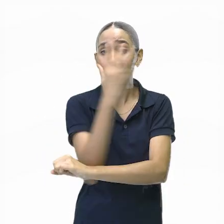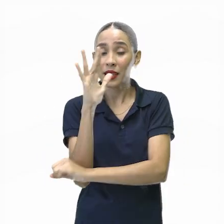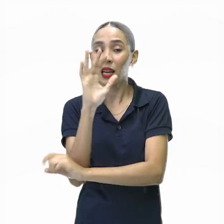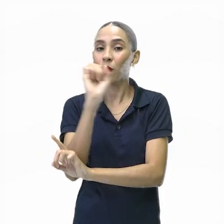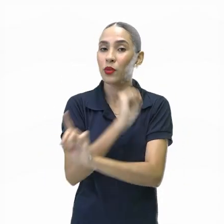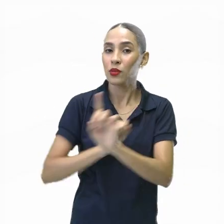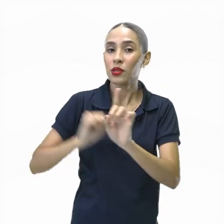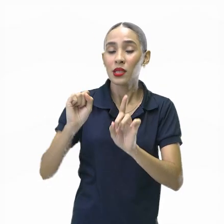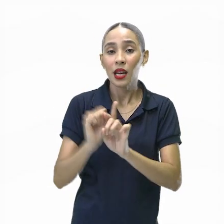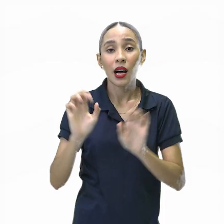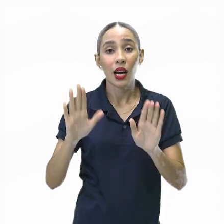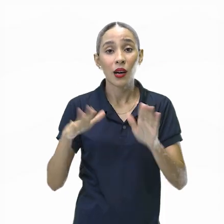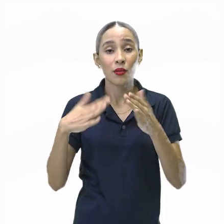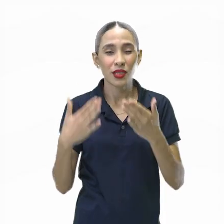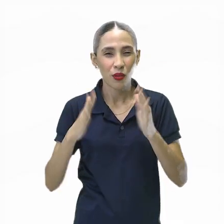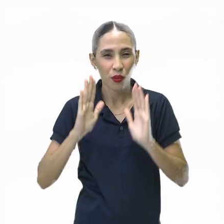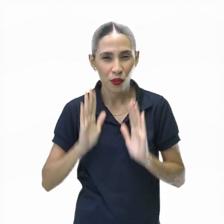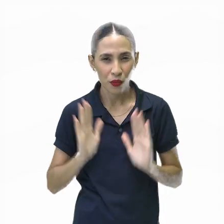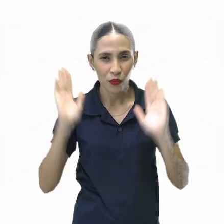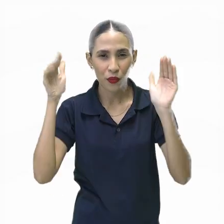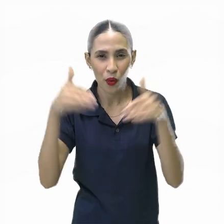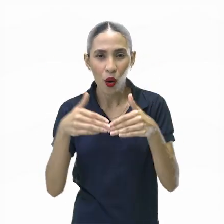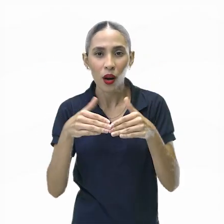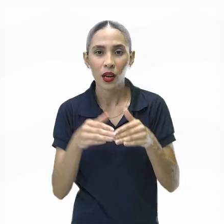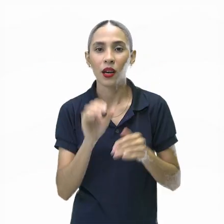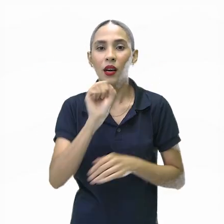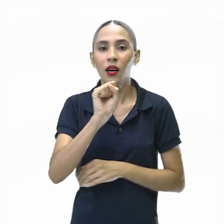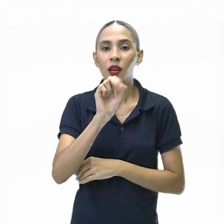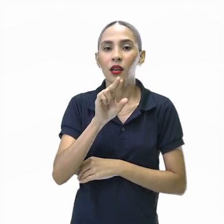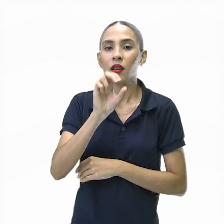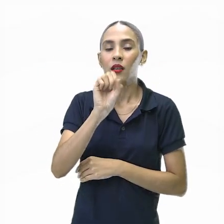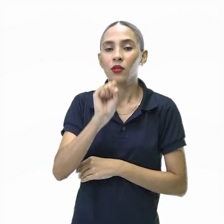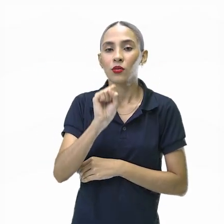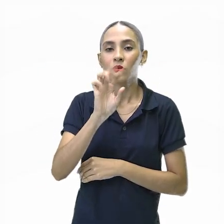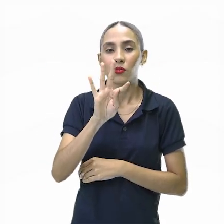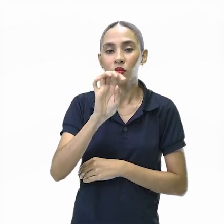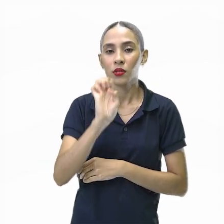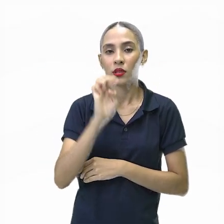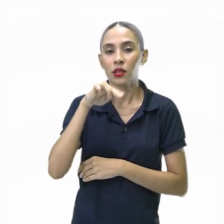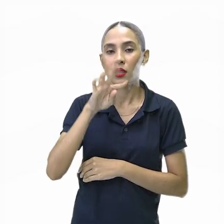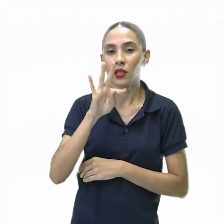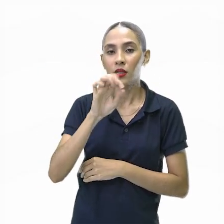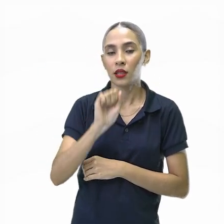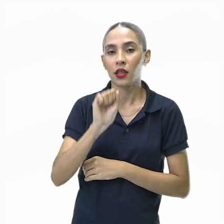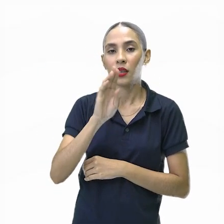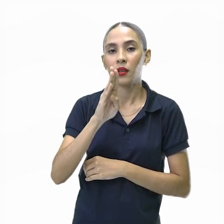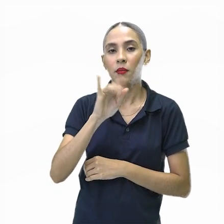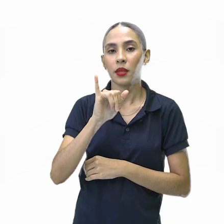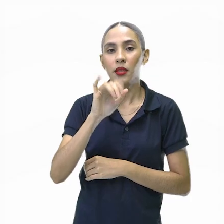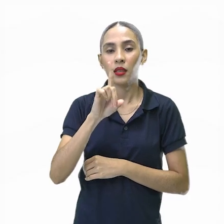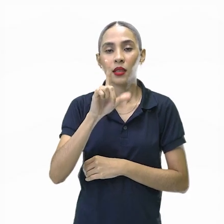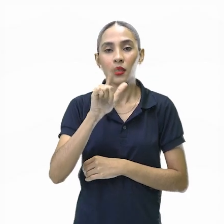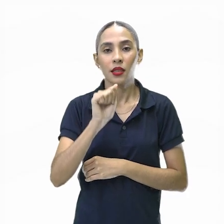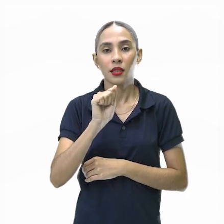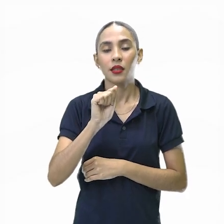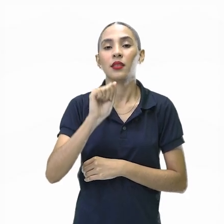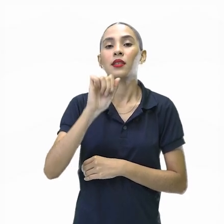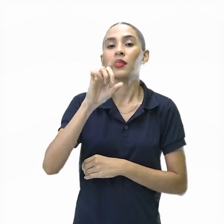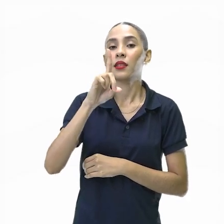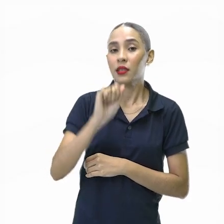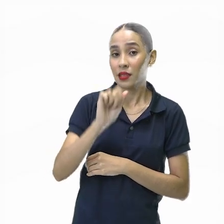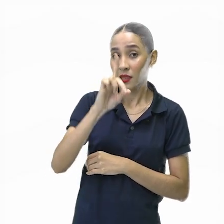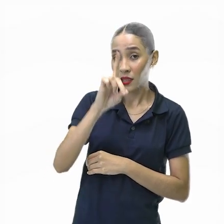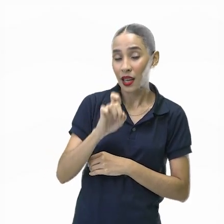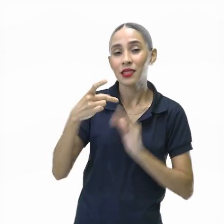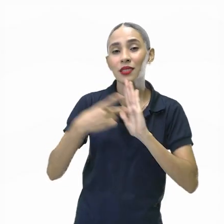Aí, quando se fala em sustentabilidade, nós temos o seguinte, ó. Quando se fala aí